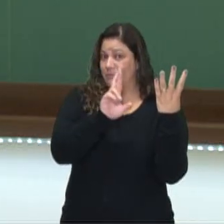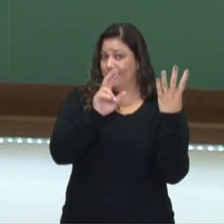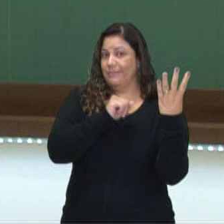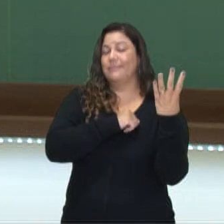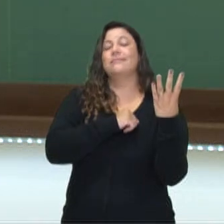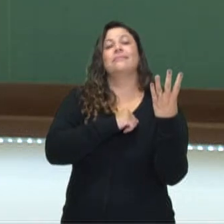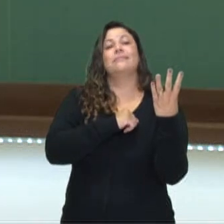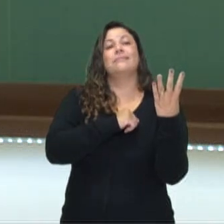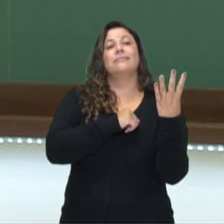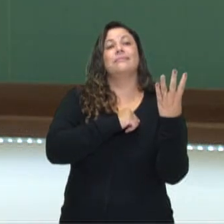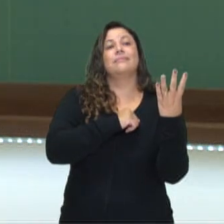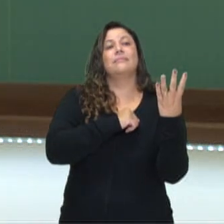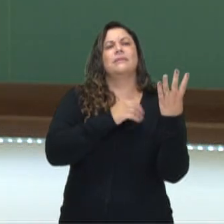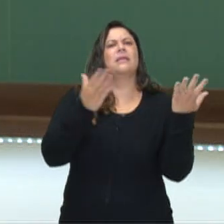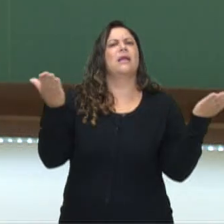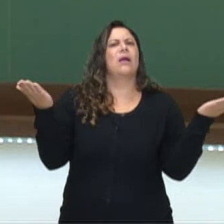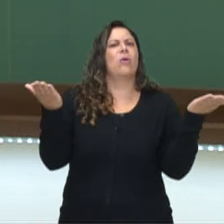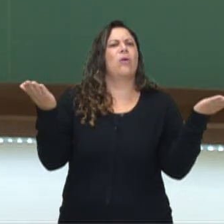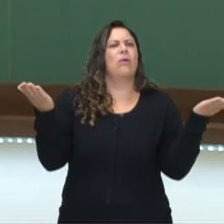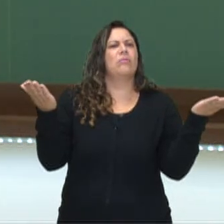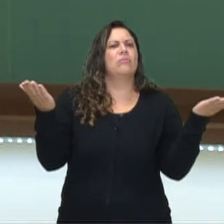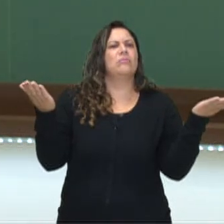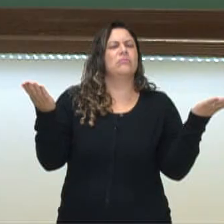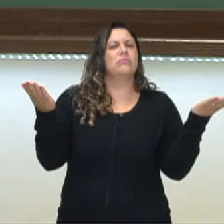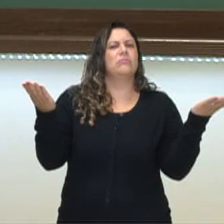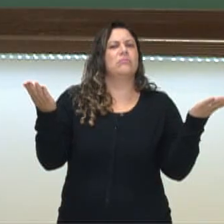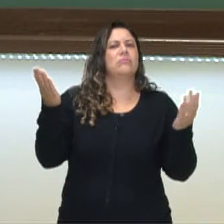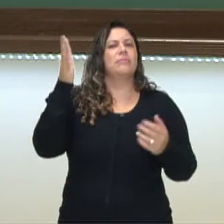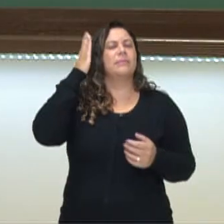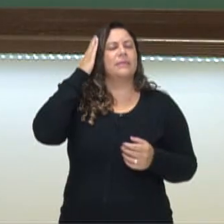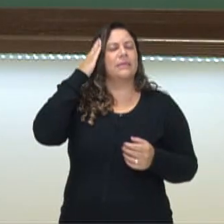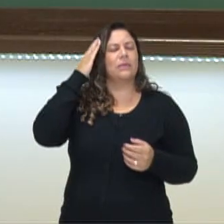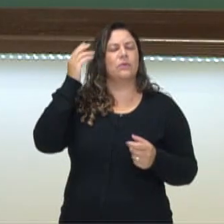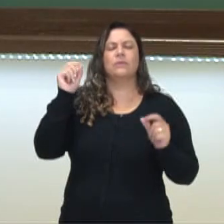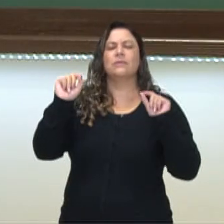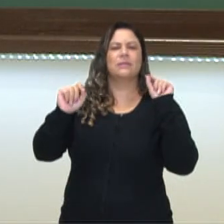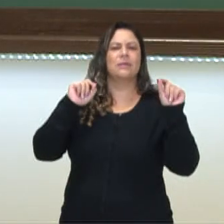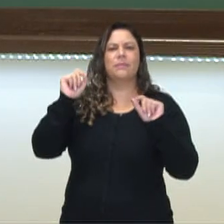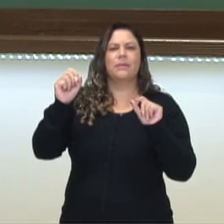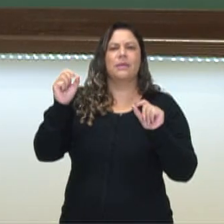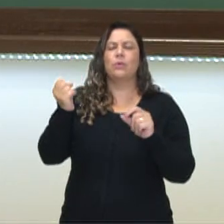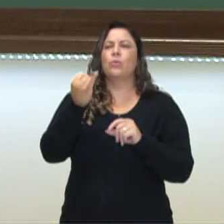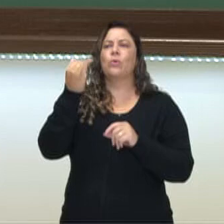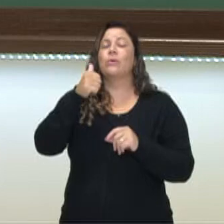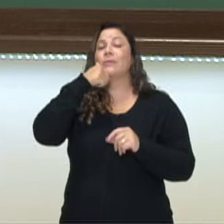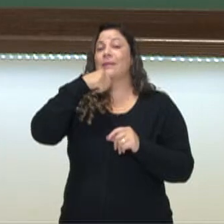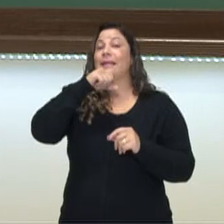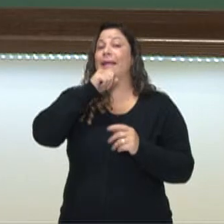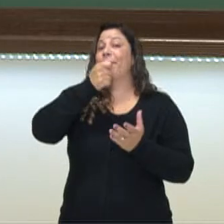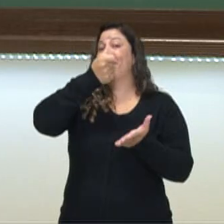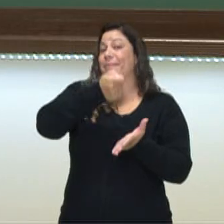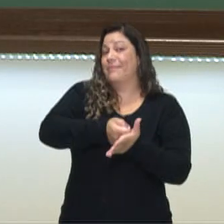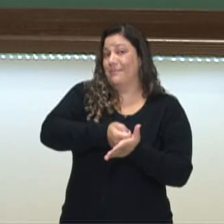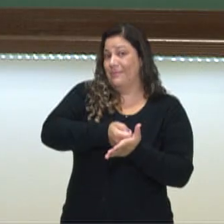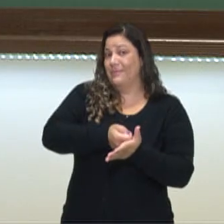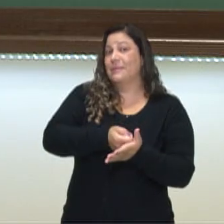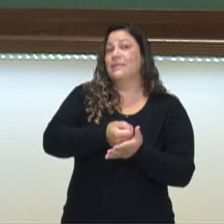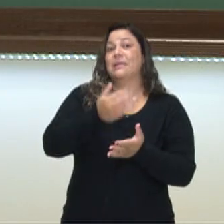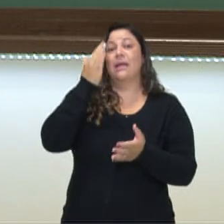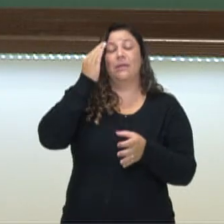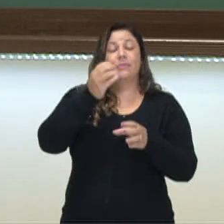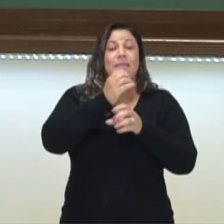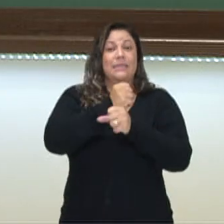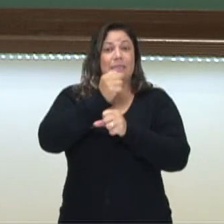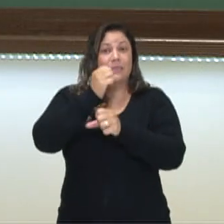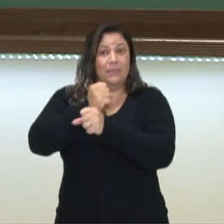R$4. E agora, o que eu tenho que fazer? Eu tenho, para eu saber quanto que a mãe da Clara gastou, eu tenho que somar,